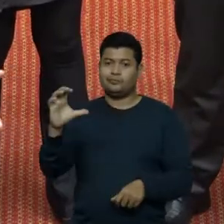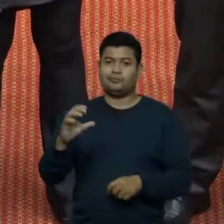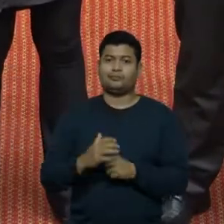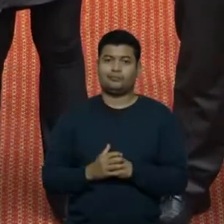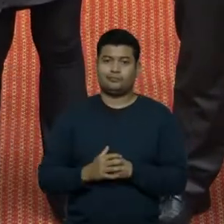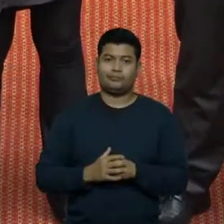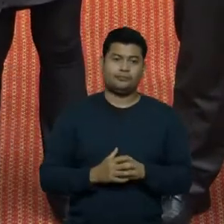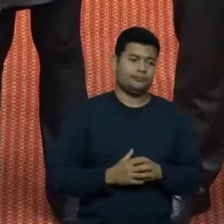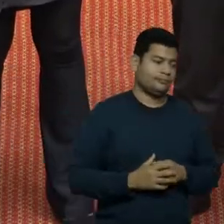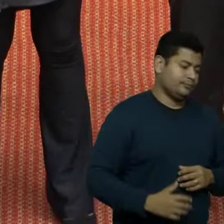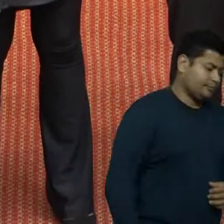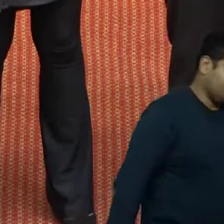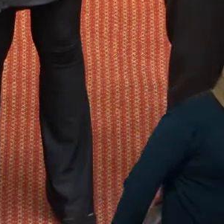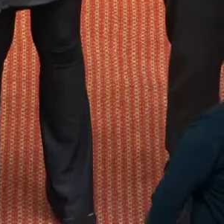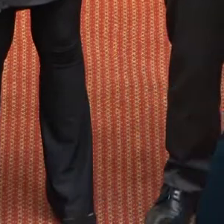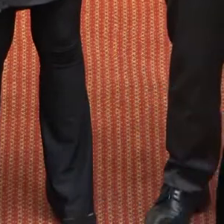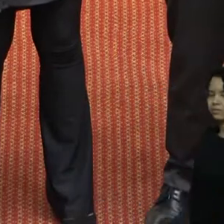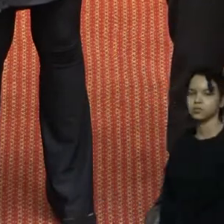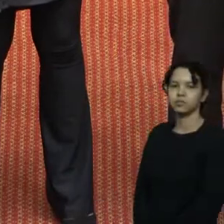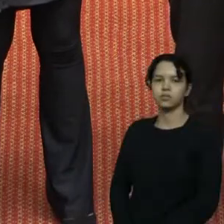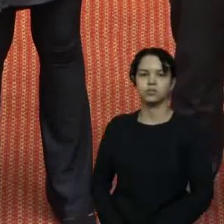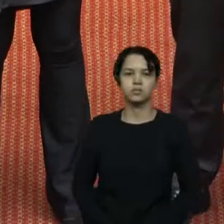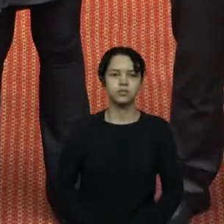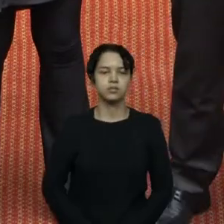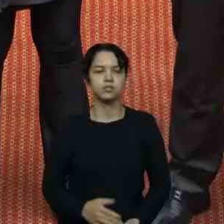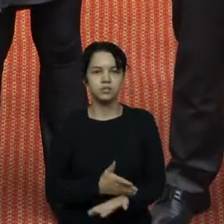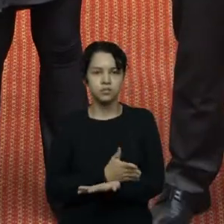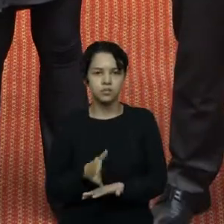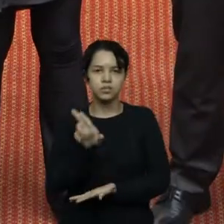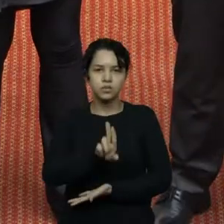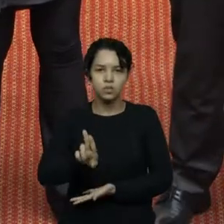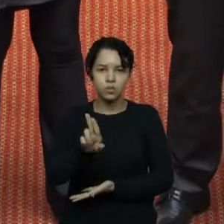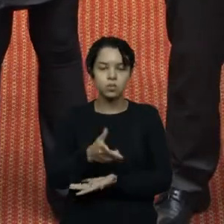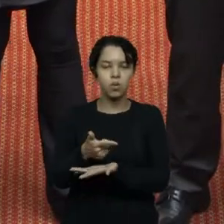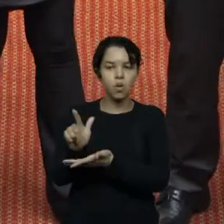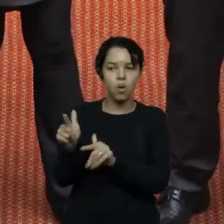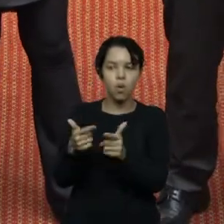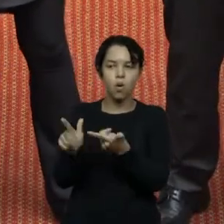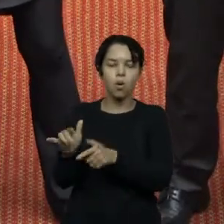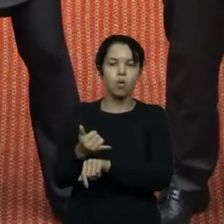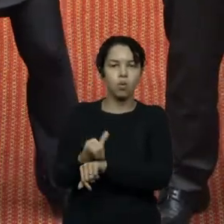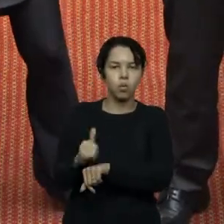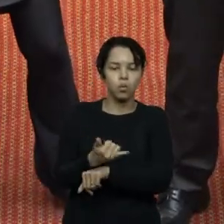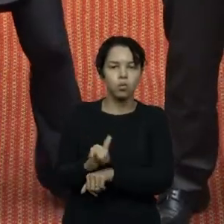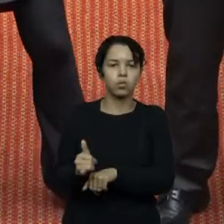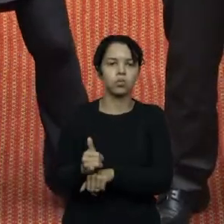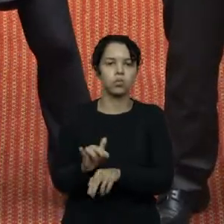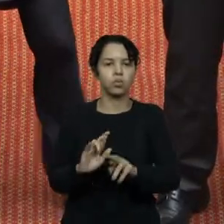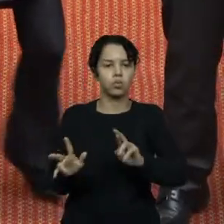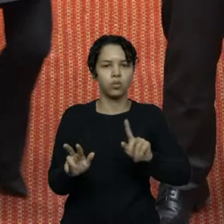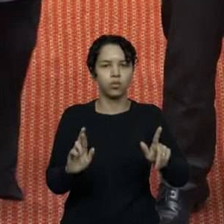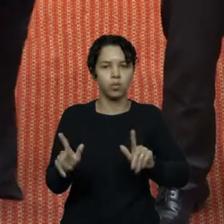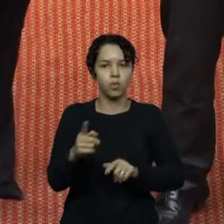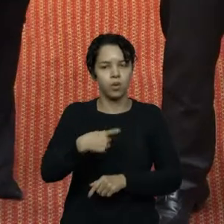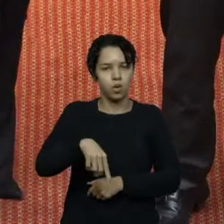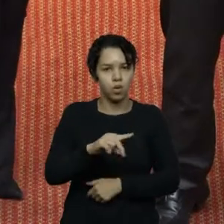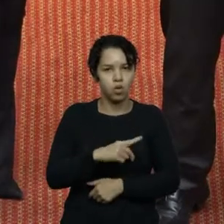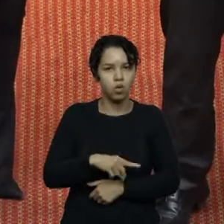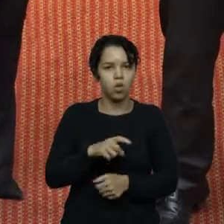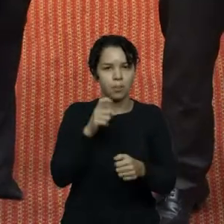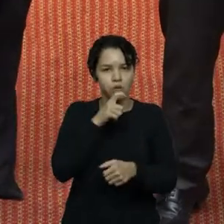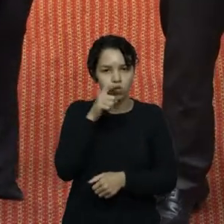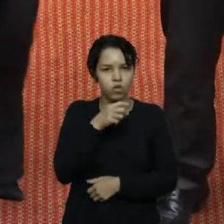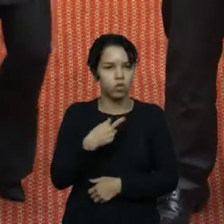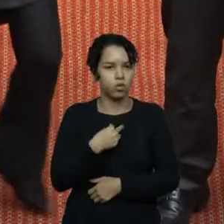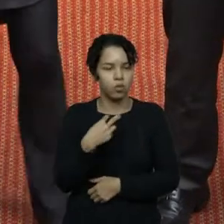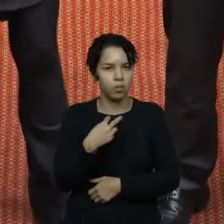aqui no Parlamento infelizmente é isso alguns algumas ferramentas outros os outras mas nós não podemos faltar com a verdade a